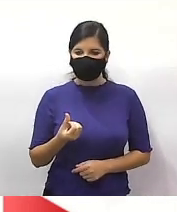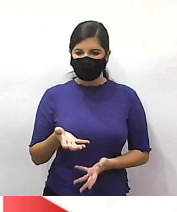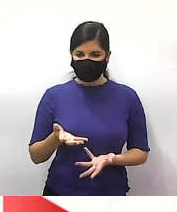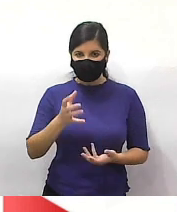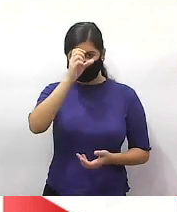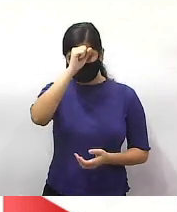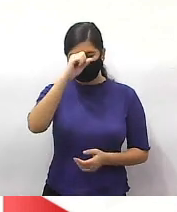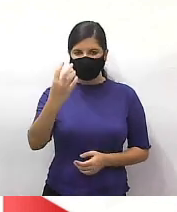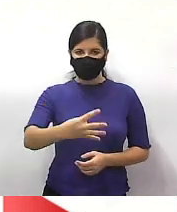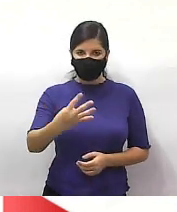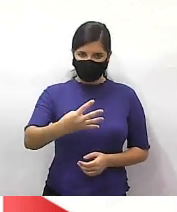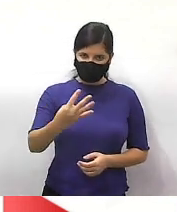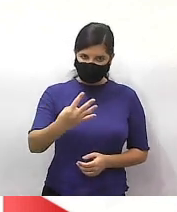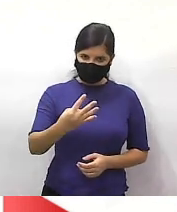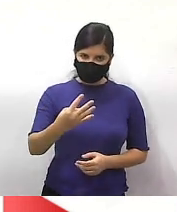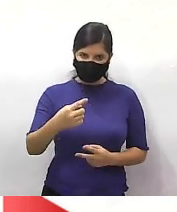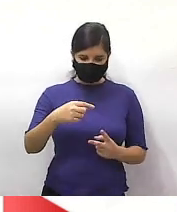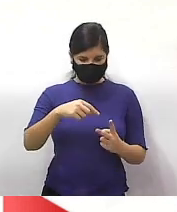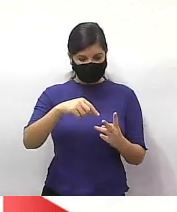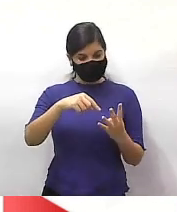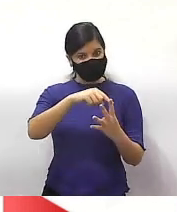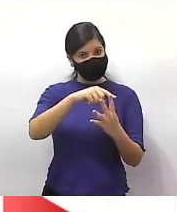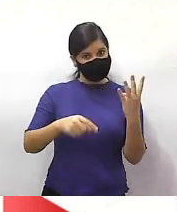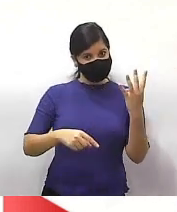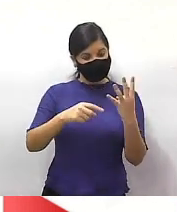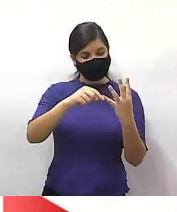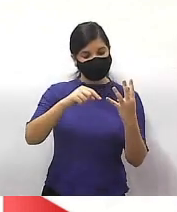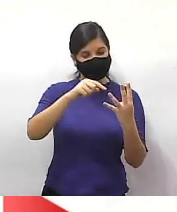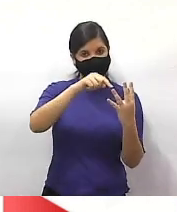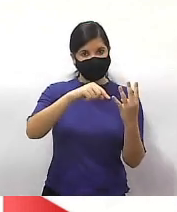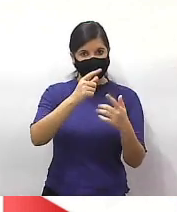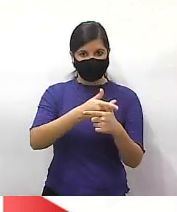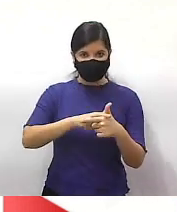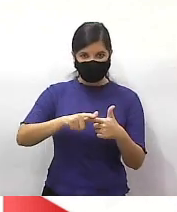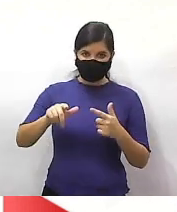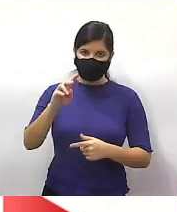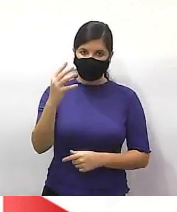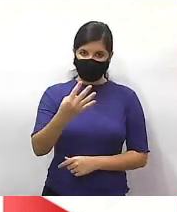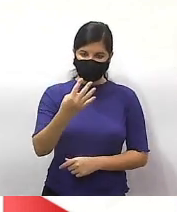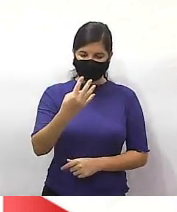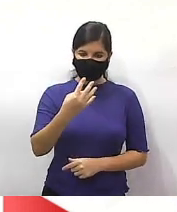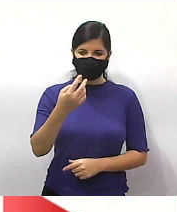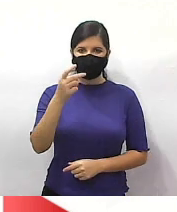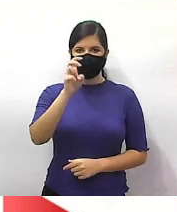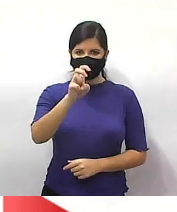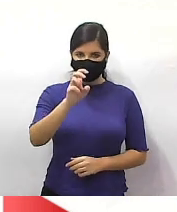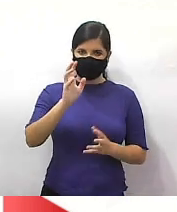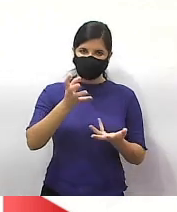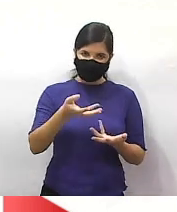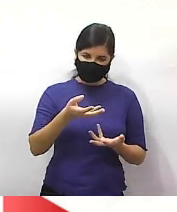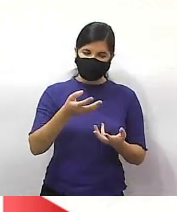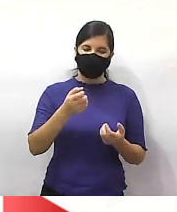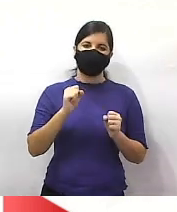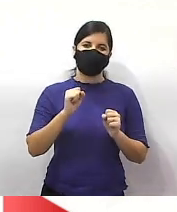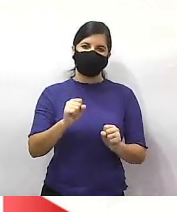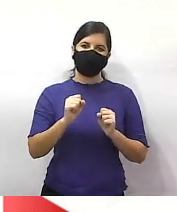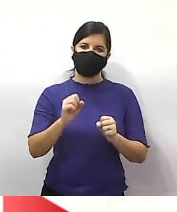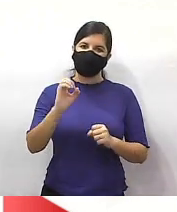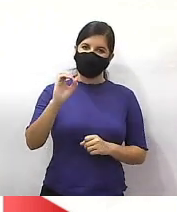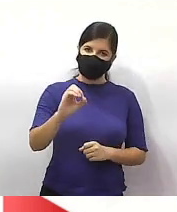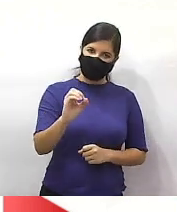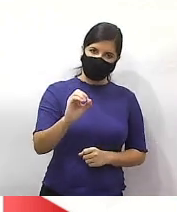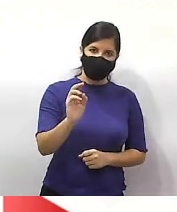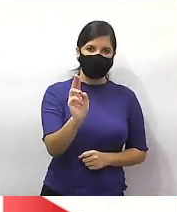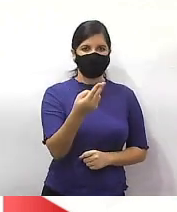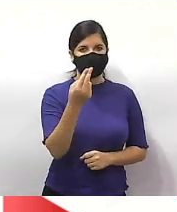4 que os dois últimos algarismos tem que ser múltiplo divisor de 4. Já vimos por 5 que ele pode terminar em 0